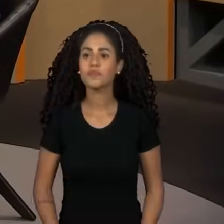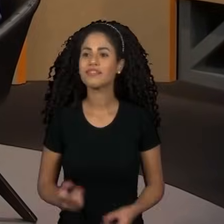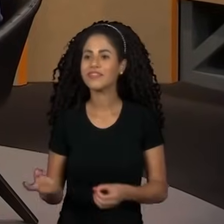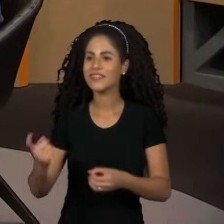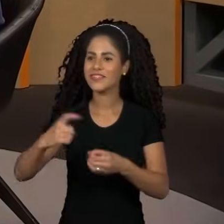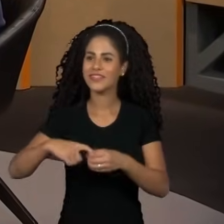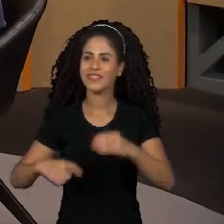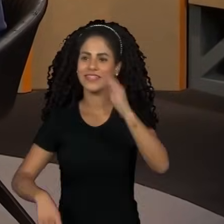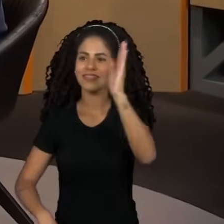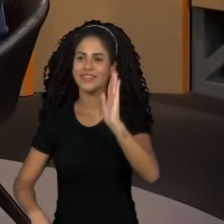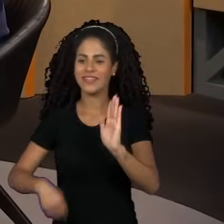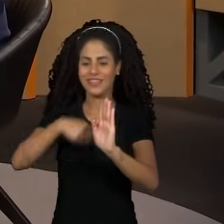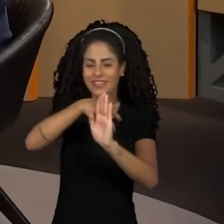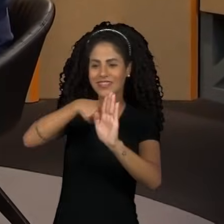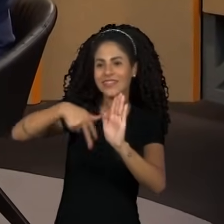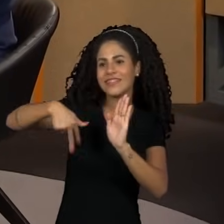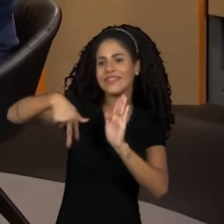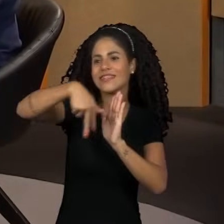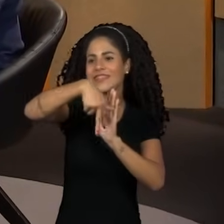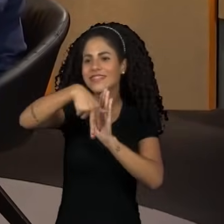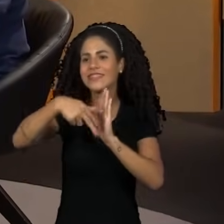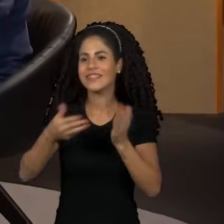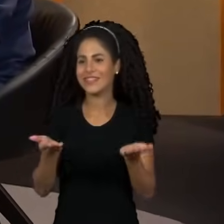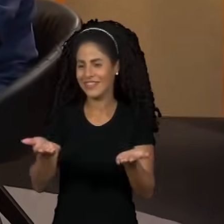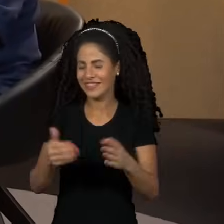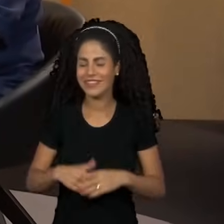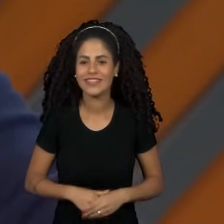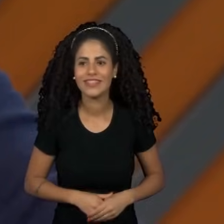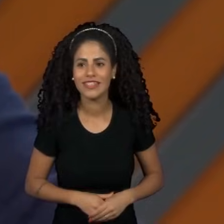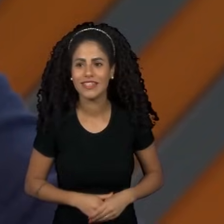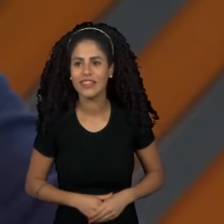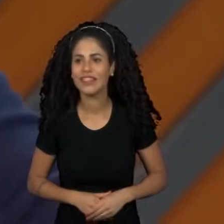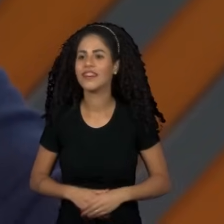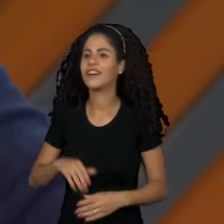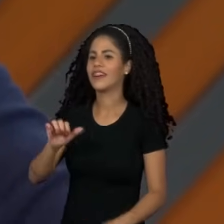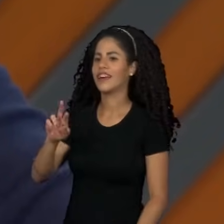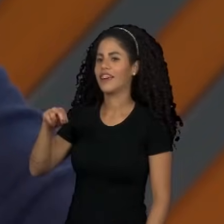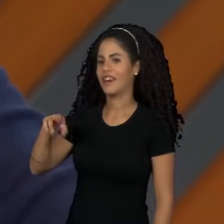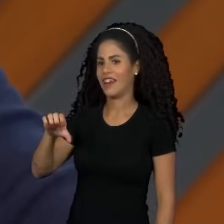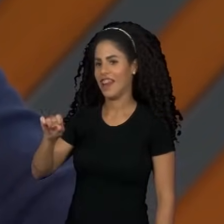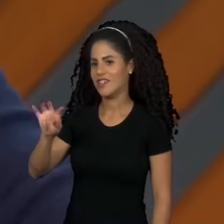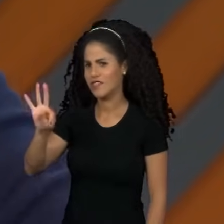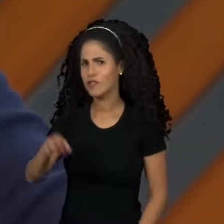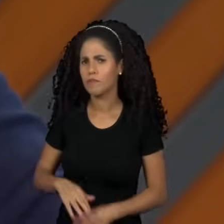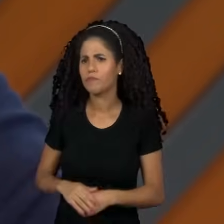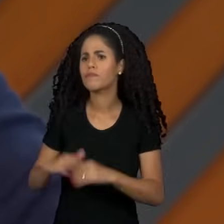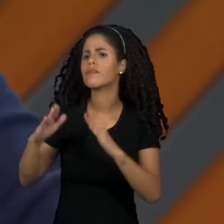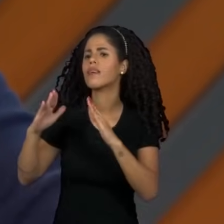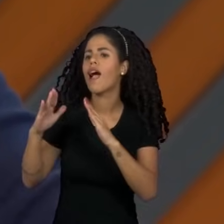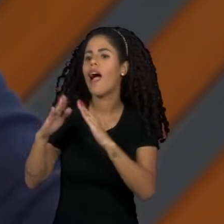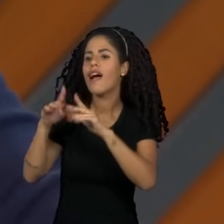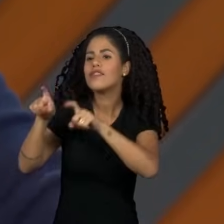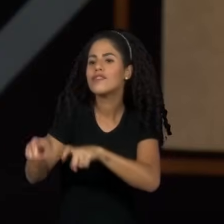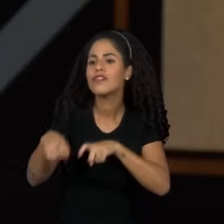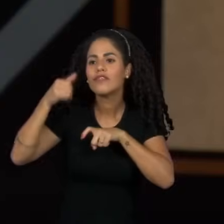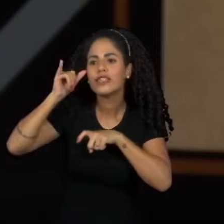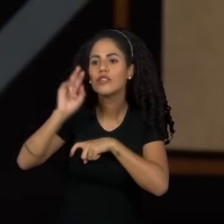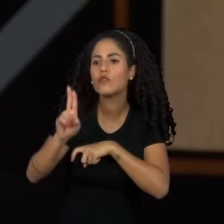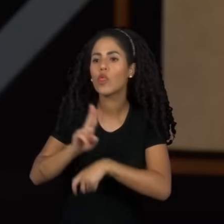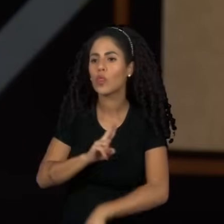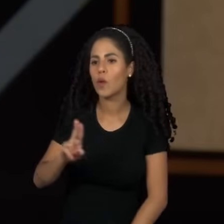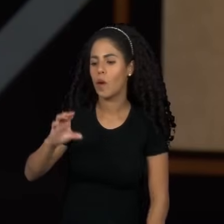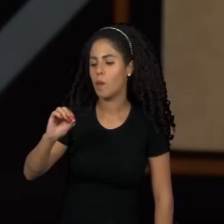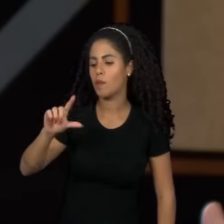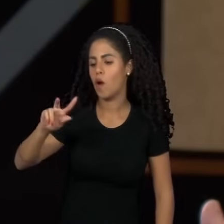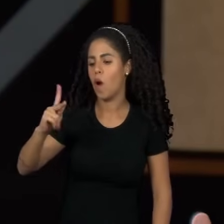Voltamos com o Brasil Mostra a Tua Cara. Ernest Götz. Sua fazenda se chama Olhos d'Água e